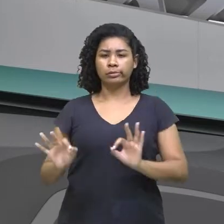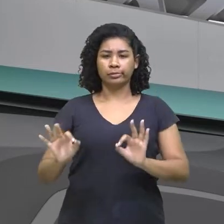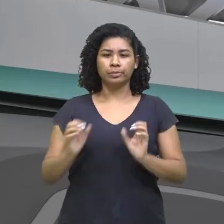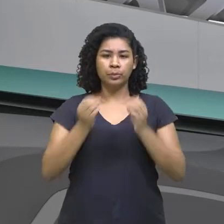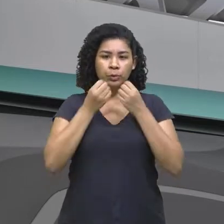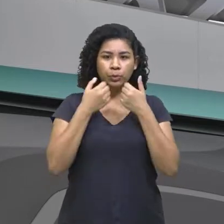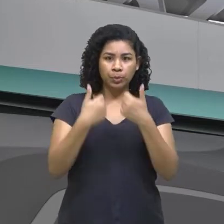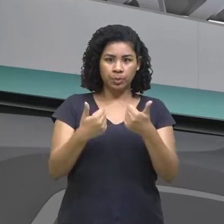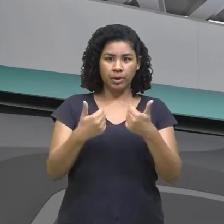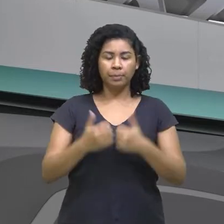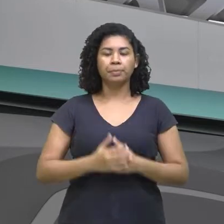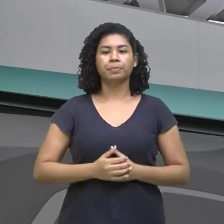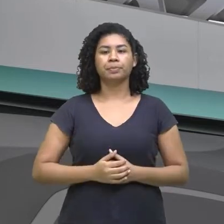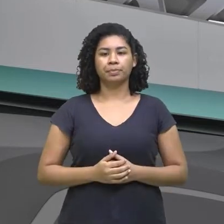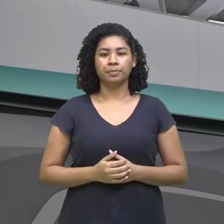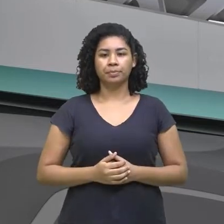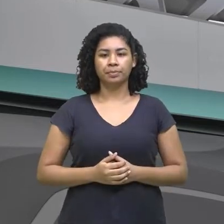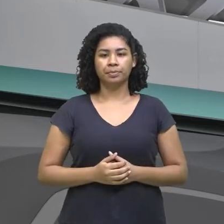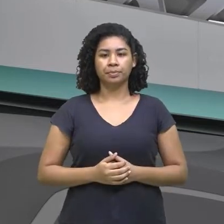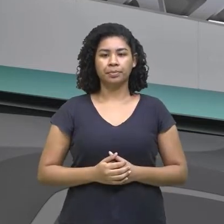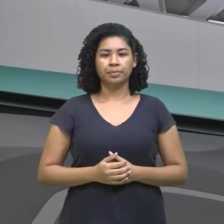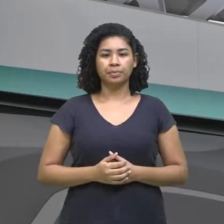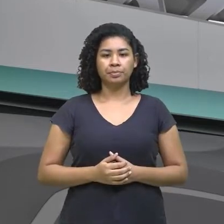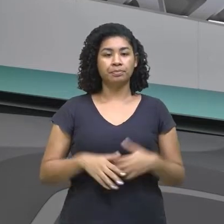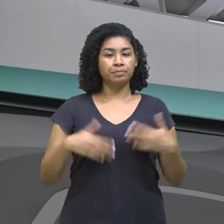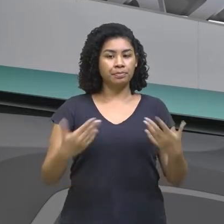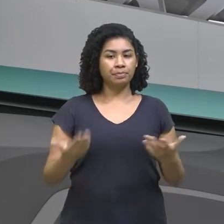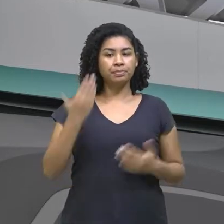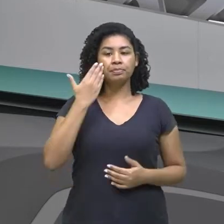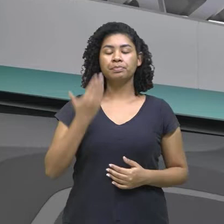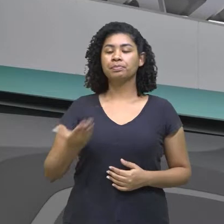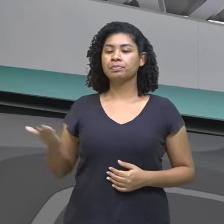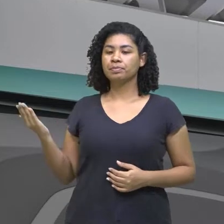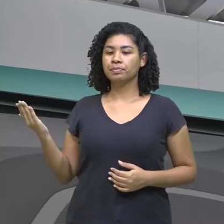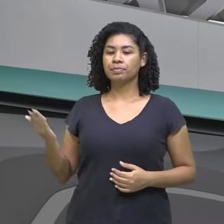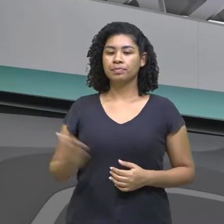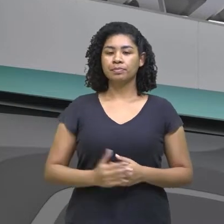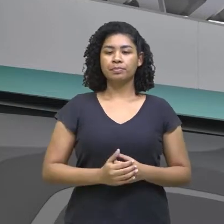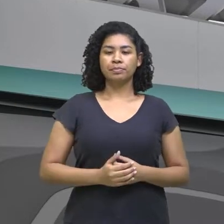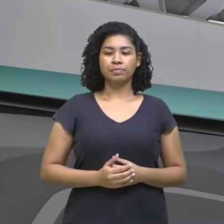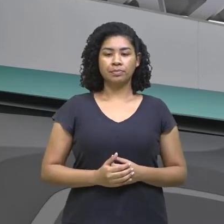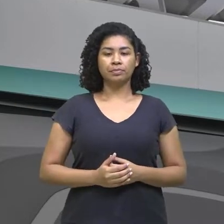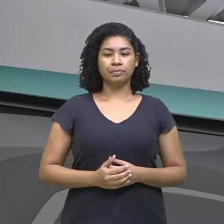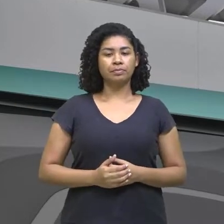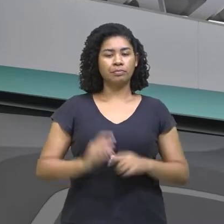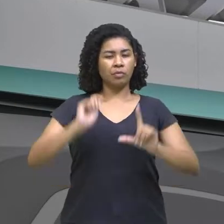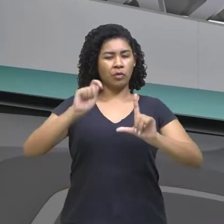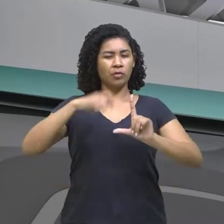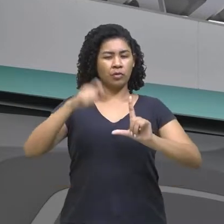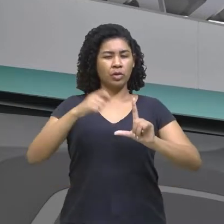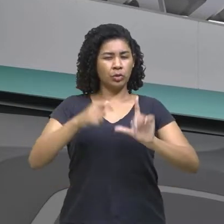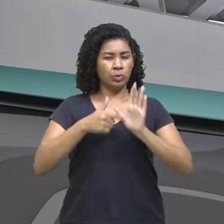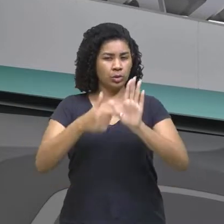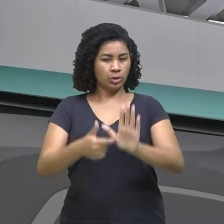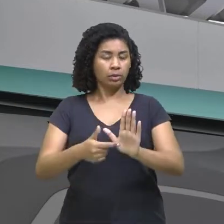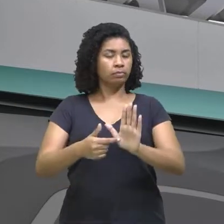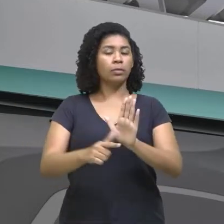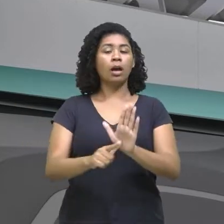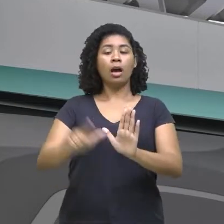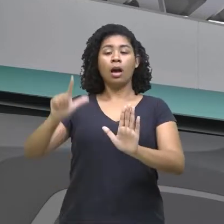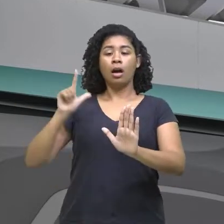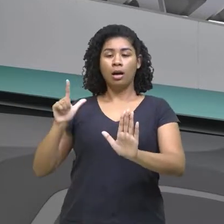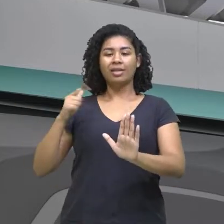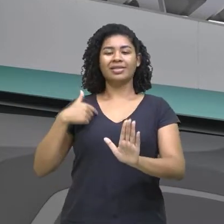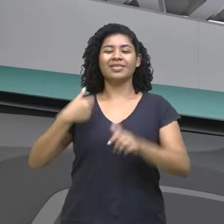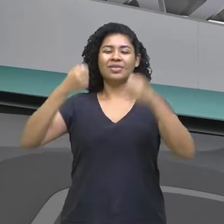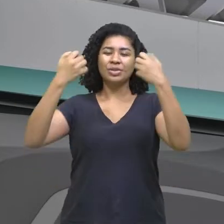abilities, habilidades, tudo bem? Então, olha só, gente. E antes da gente passar para o nosso vídeo, a gente precisa só dar uma verificada aqui